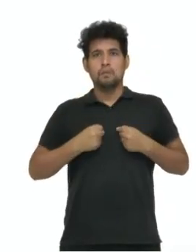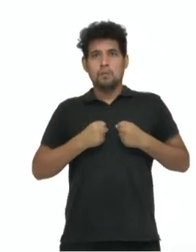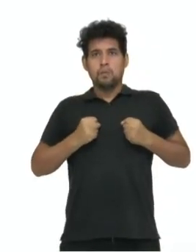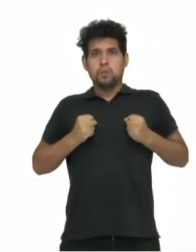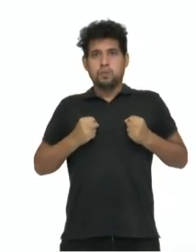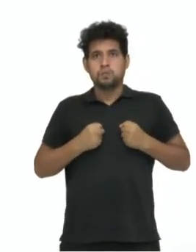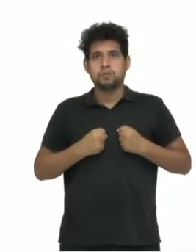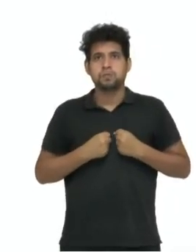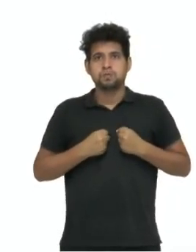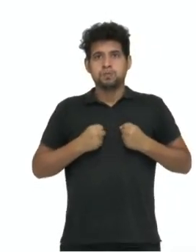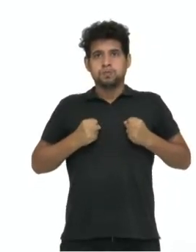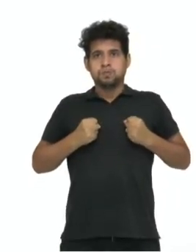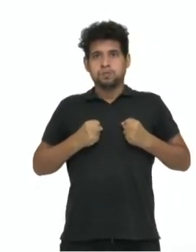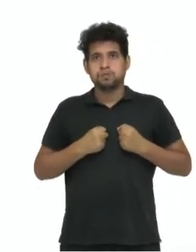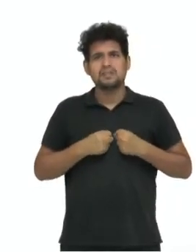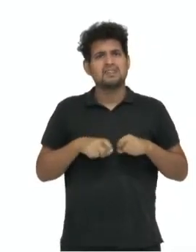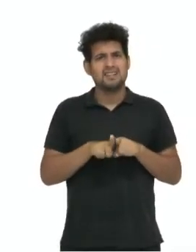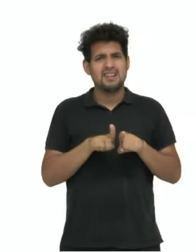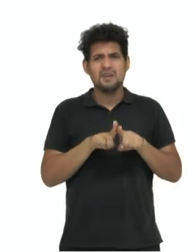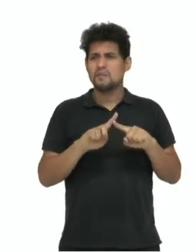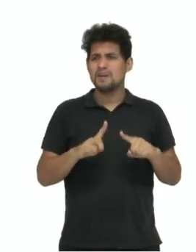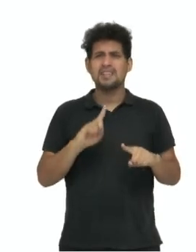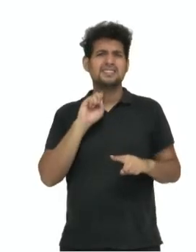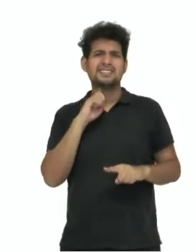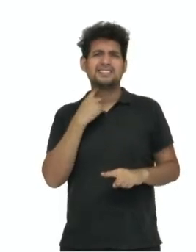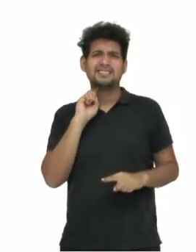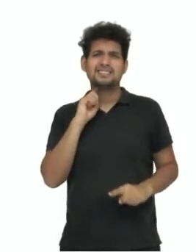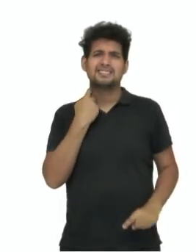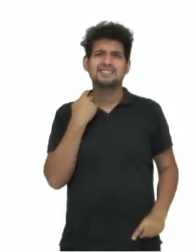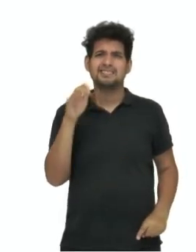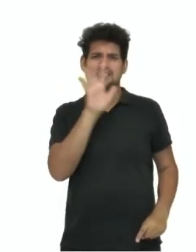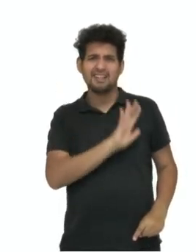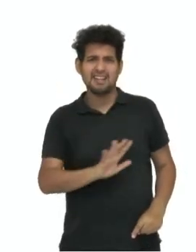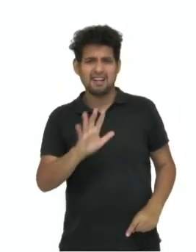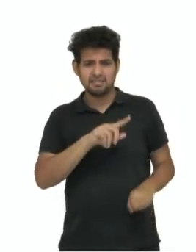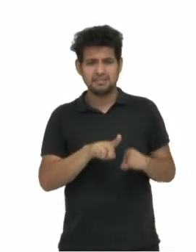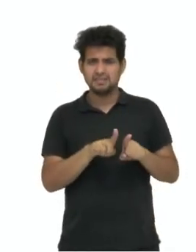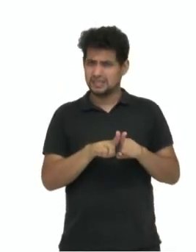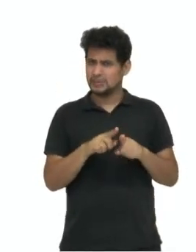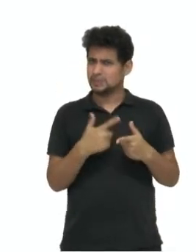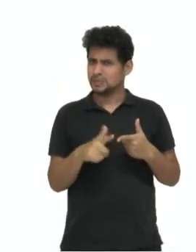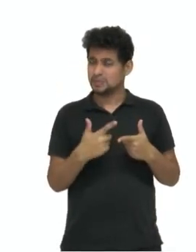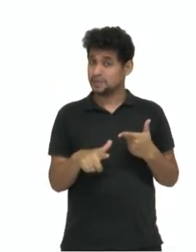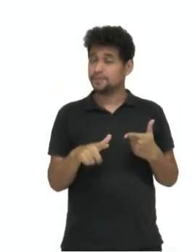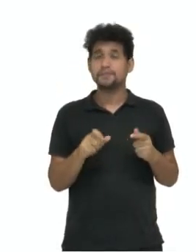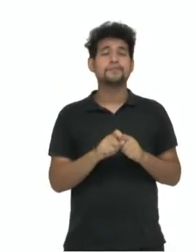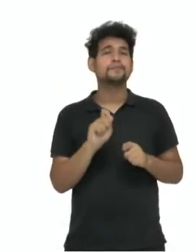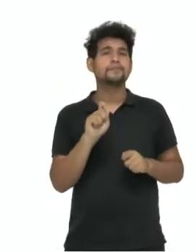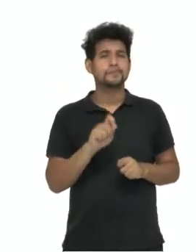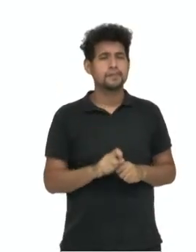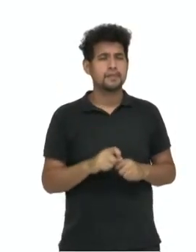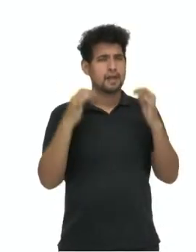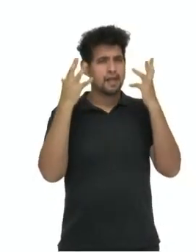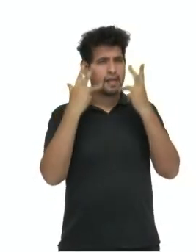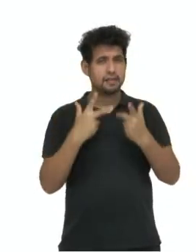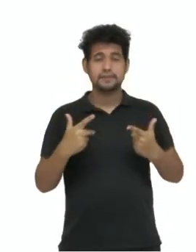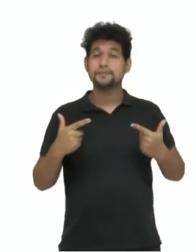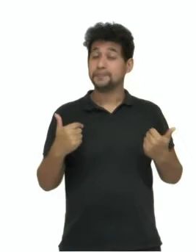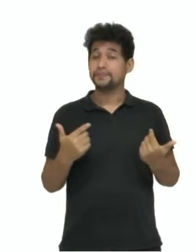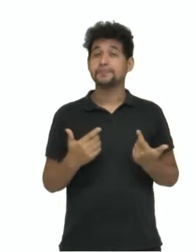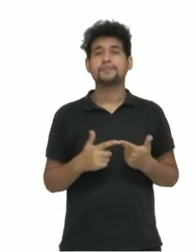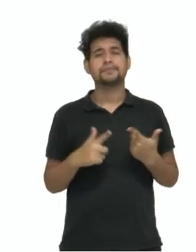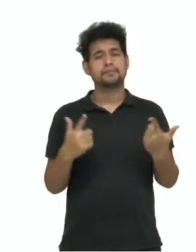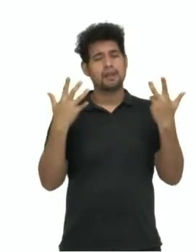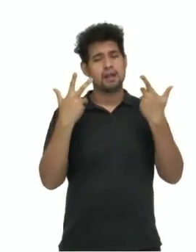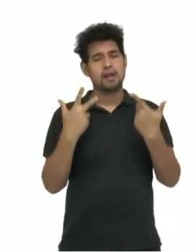à poluição do ar. Será que a poluição afeta esses animais, né? Essa característica os promove a animais bioindicadores.